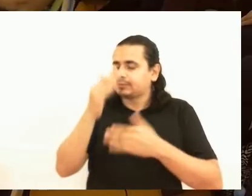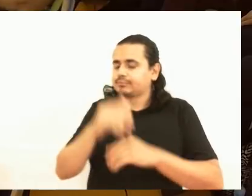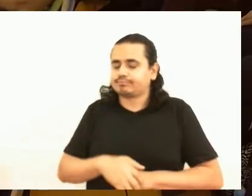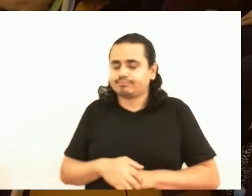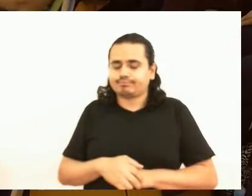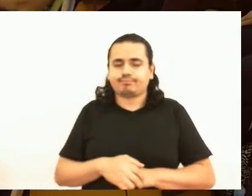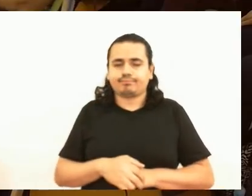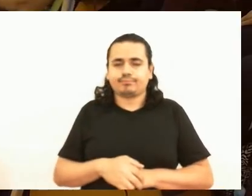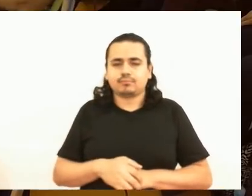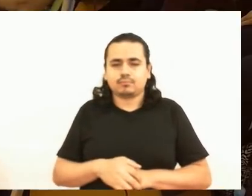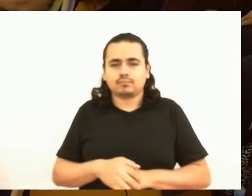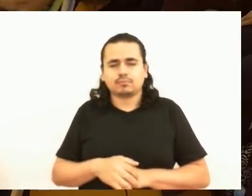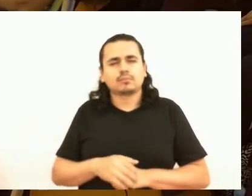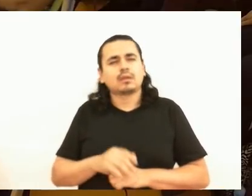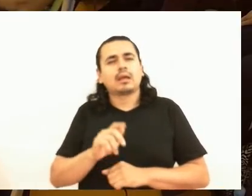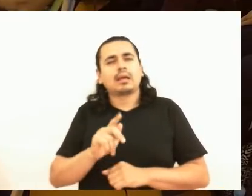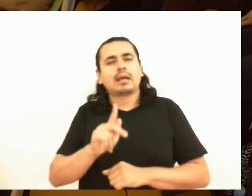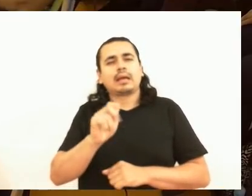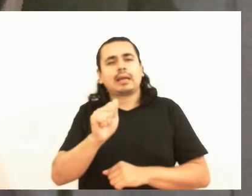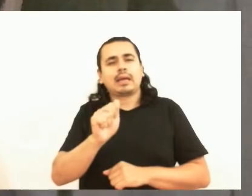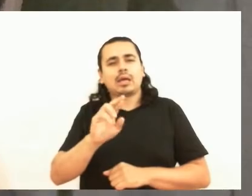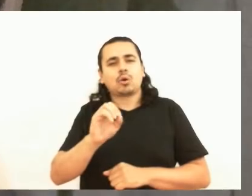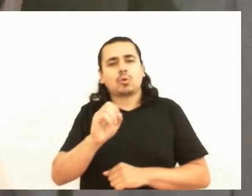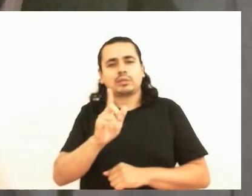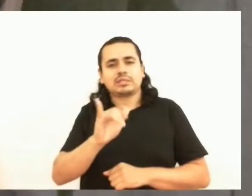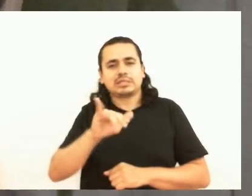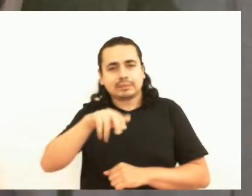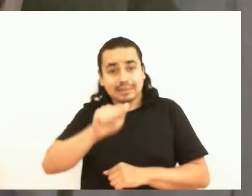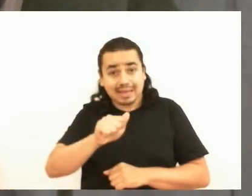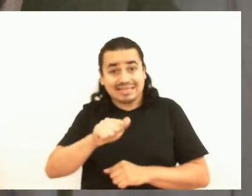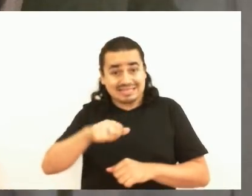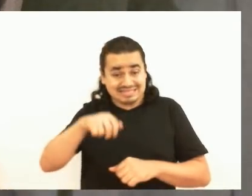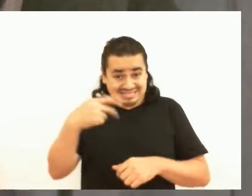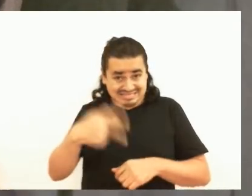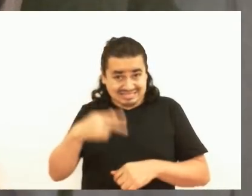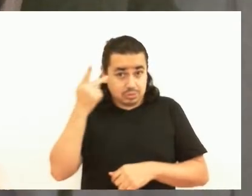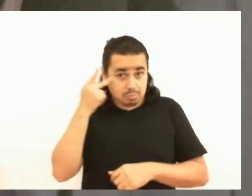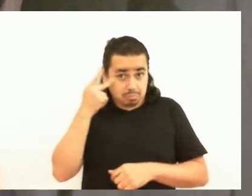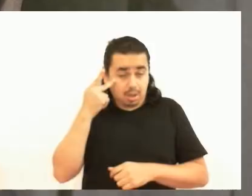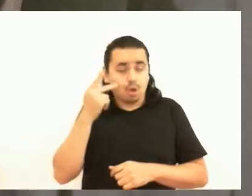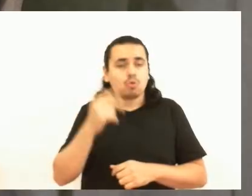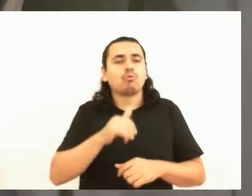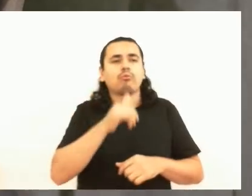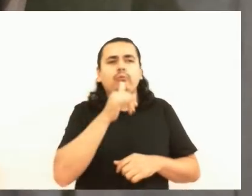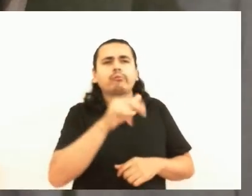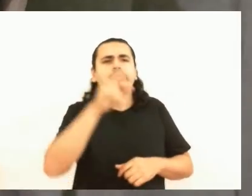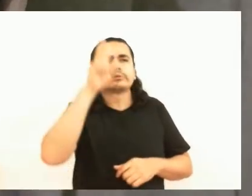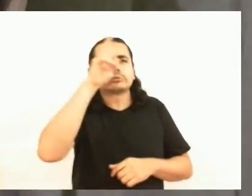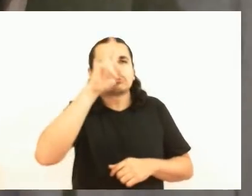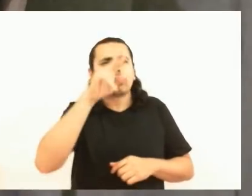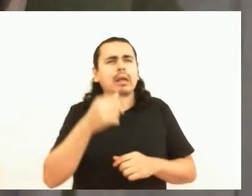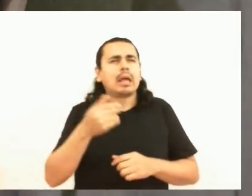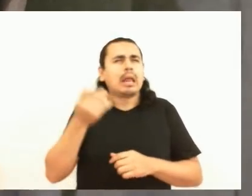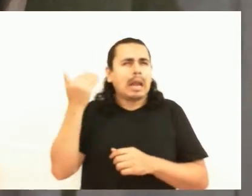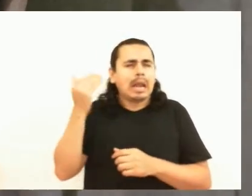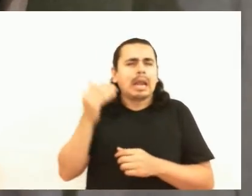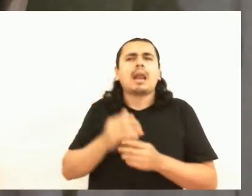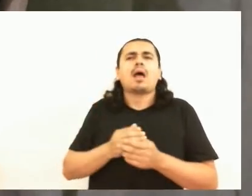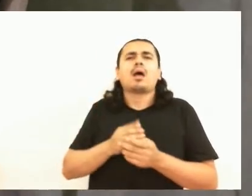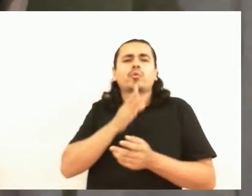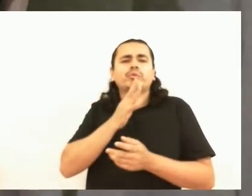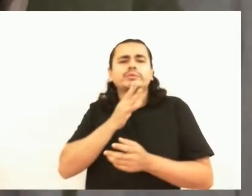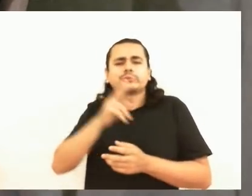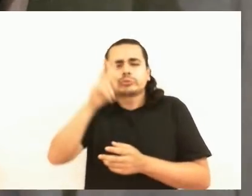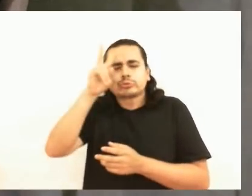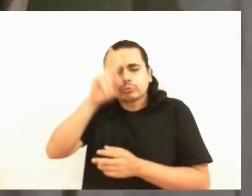é a carolina de são paulo ela conta uma história que diz que recentemente ela conheceu uma história de um menino